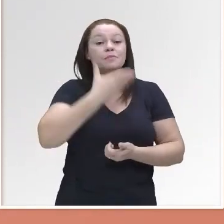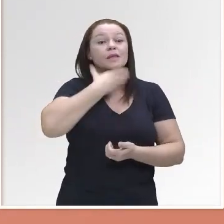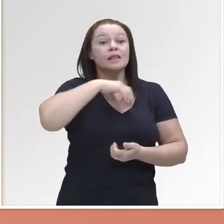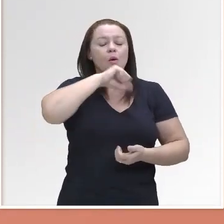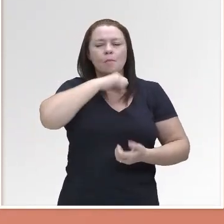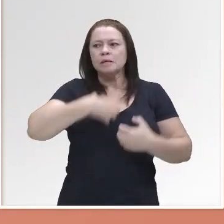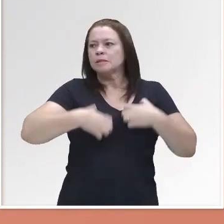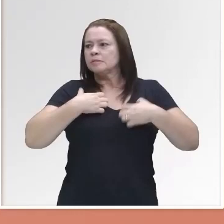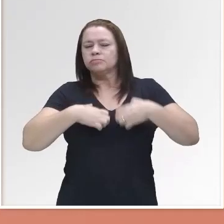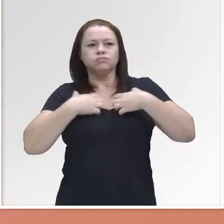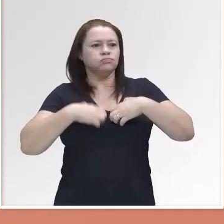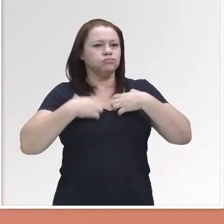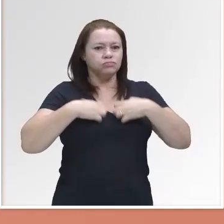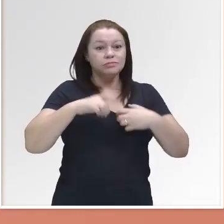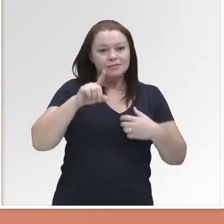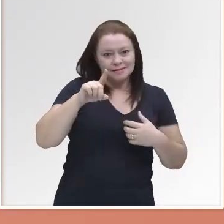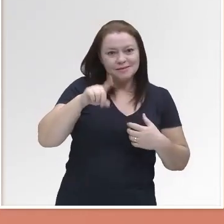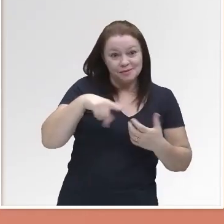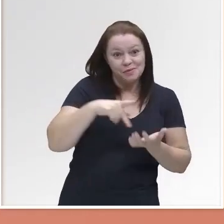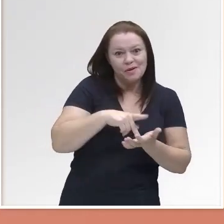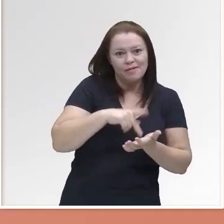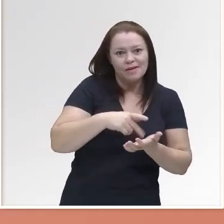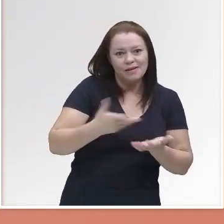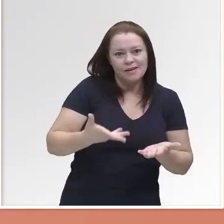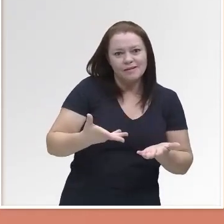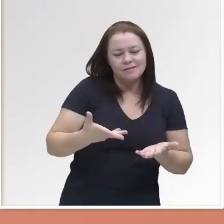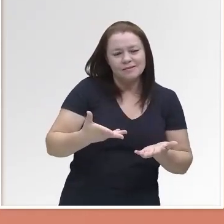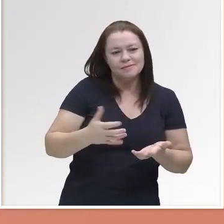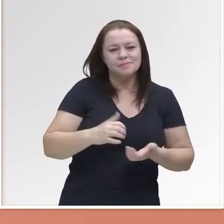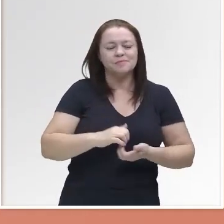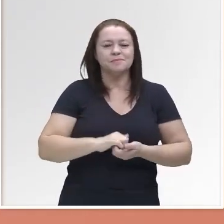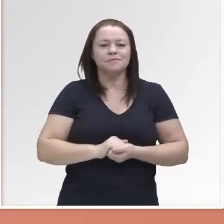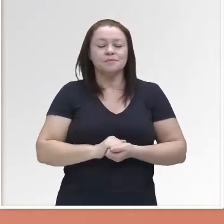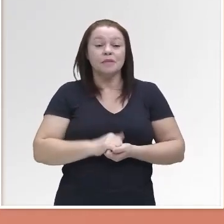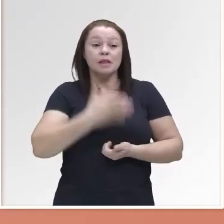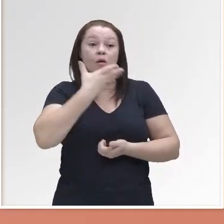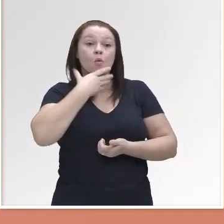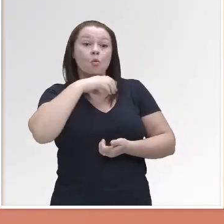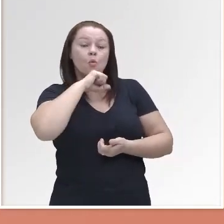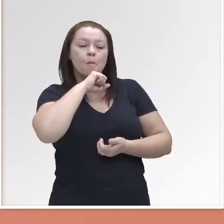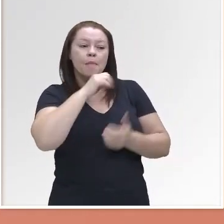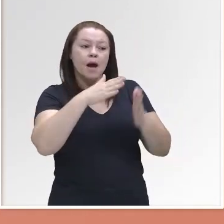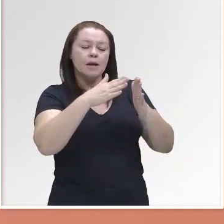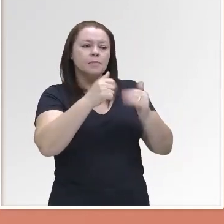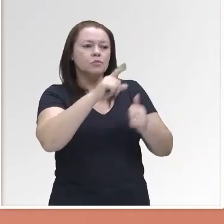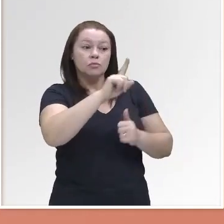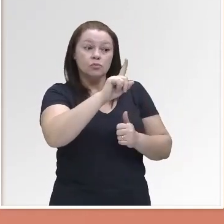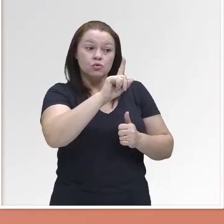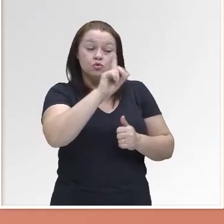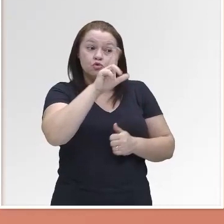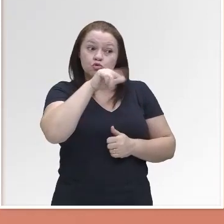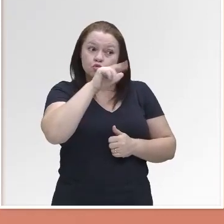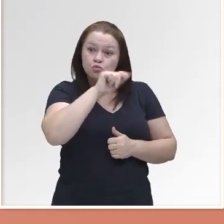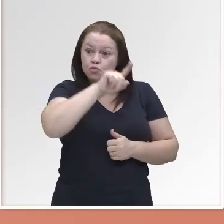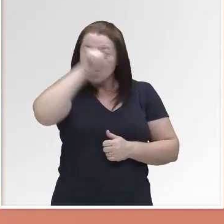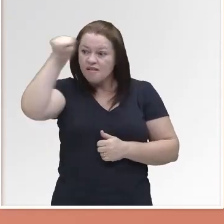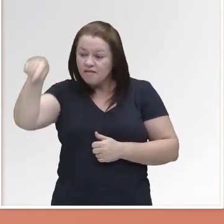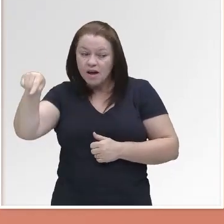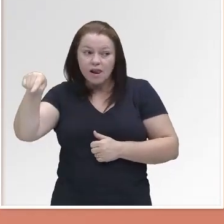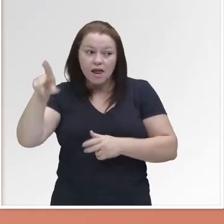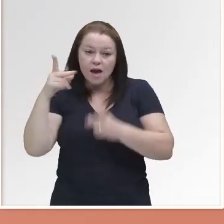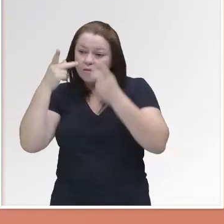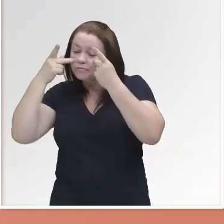furioso, não é verdade? Pediu para que ela não voltasse nunca mais para o mundo